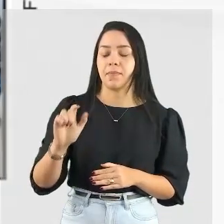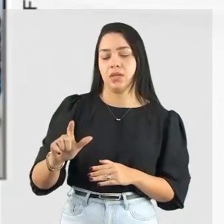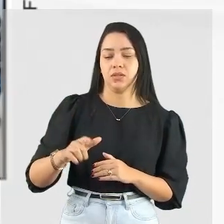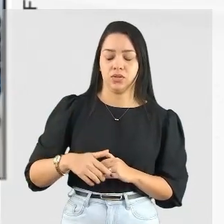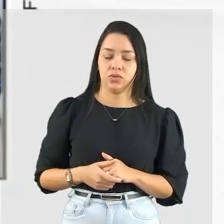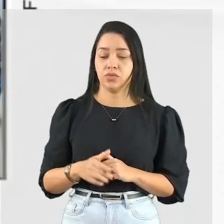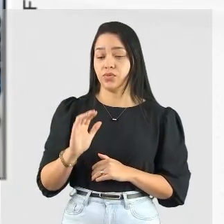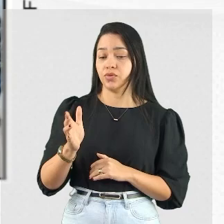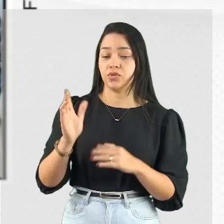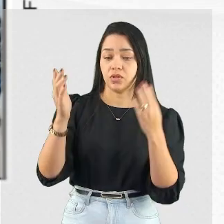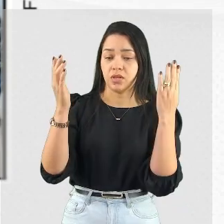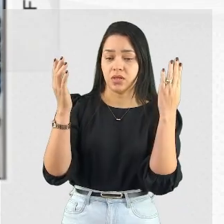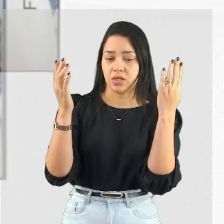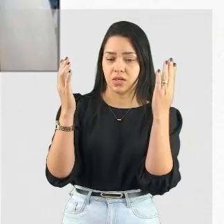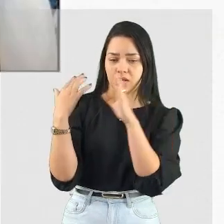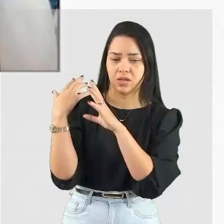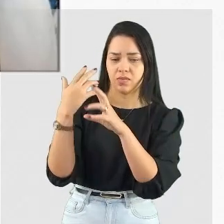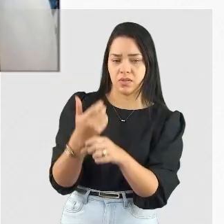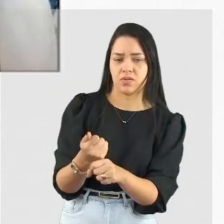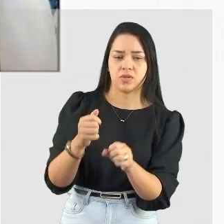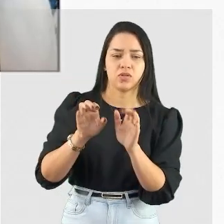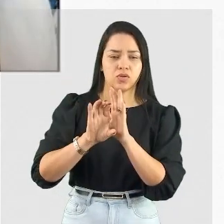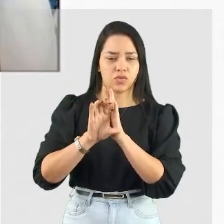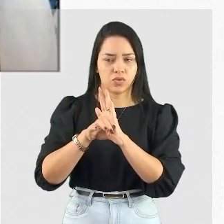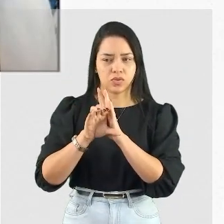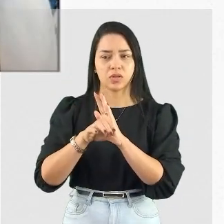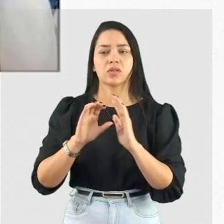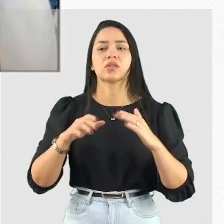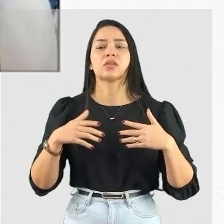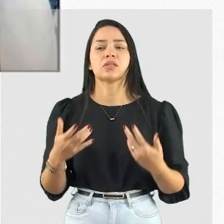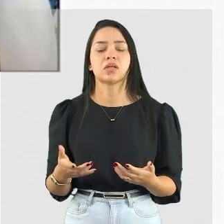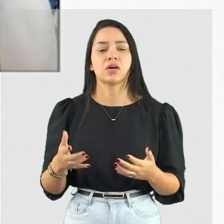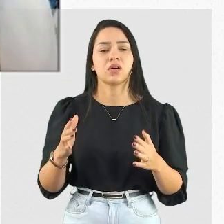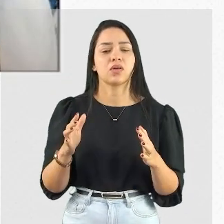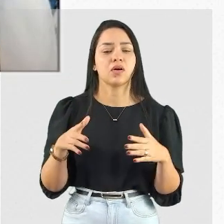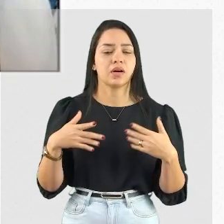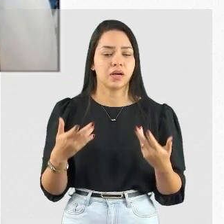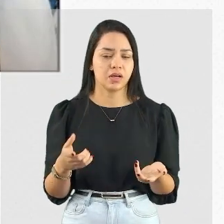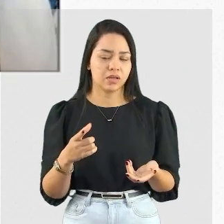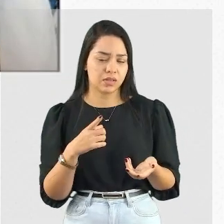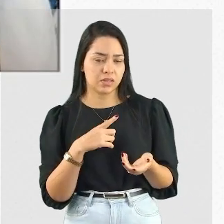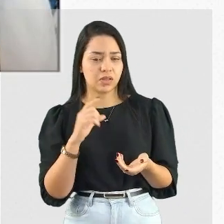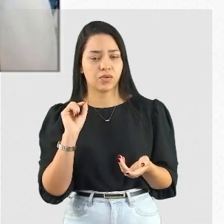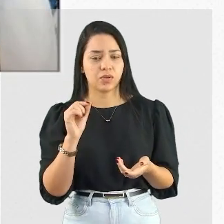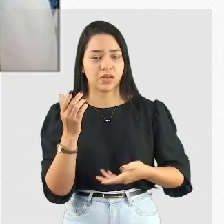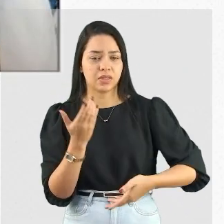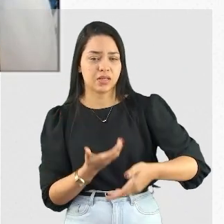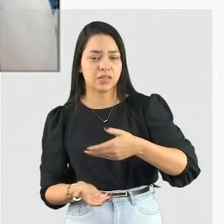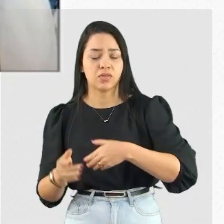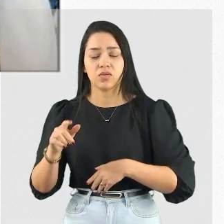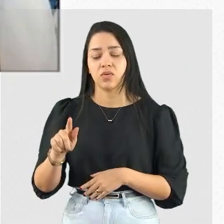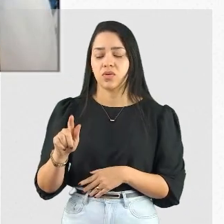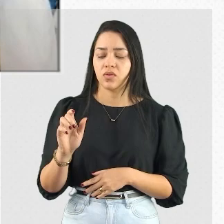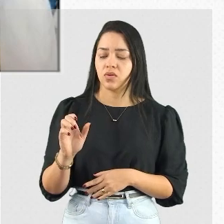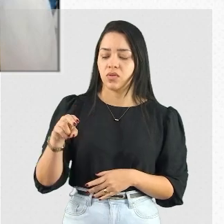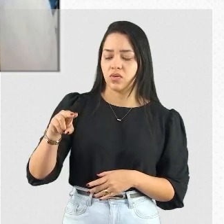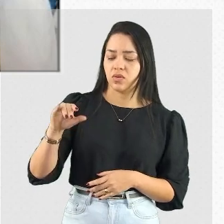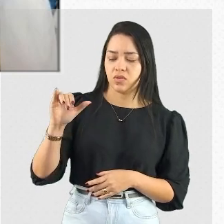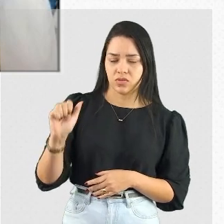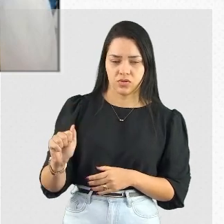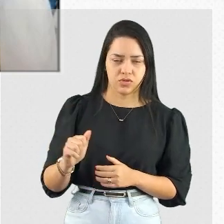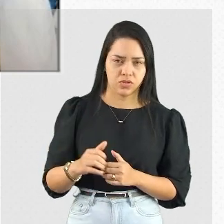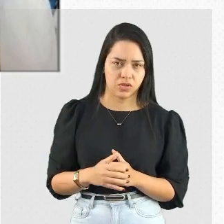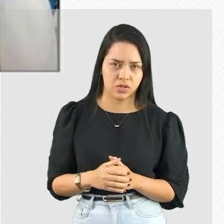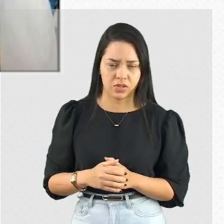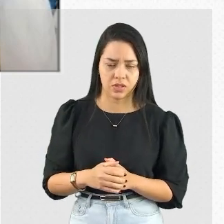revisando, pessoal, esses conceitos da lei de Mendel, então a gente finalmente entra em interação gênica, né? A interação